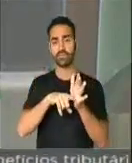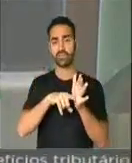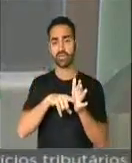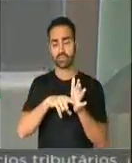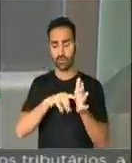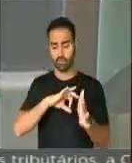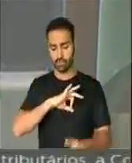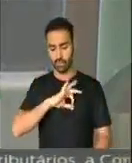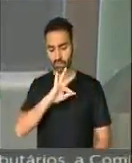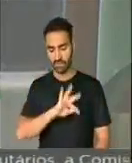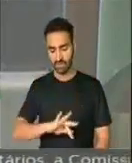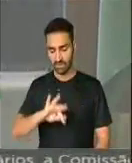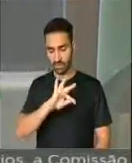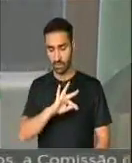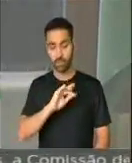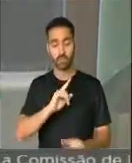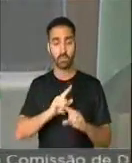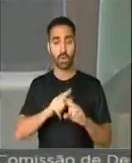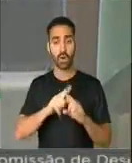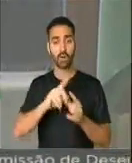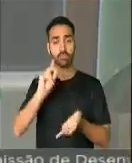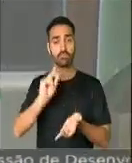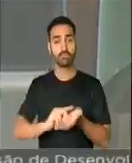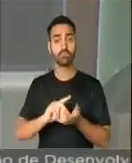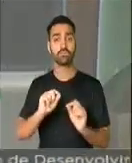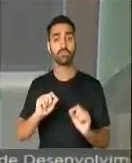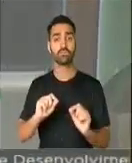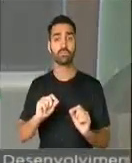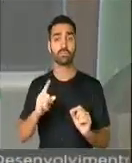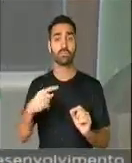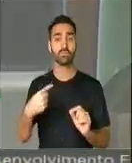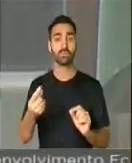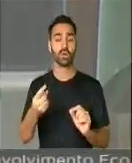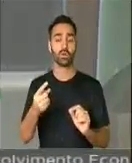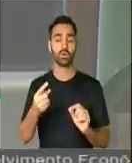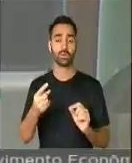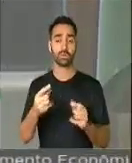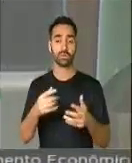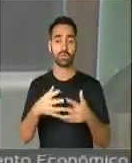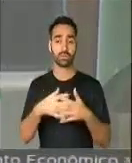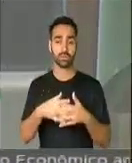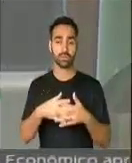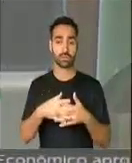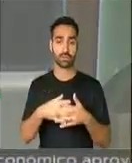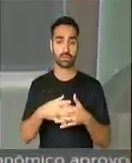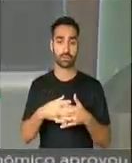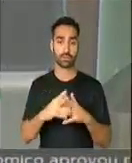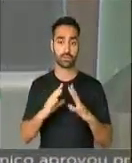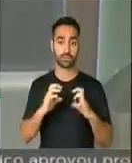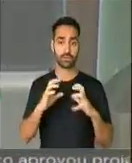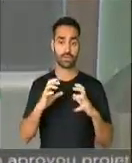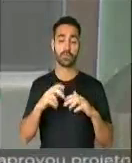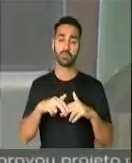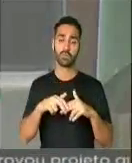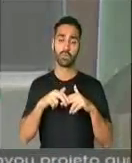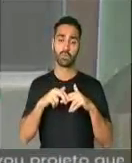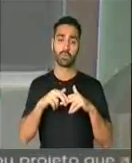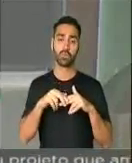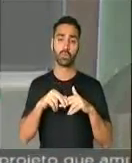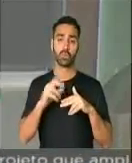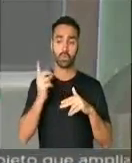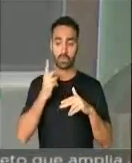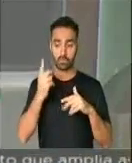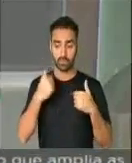Federal, tendo em vista a conflitividade pós-conflito que gerou as 10 mortes. Então, eu, na condição de